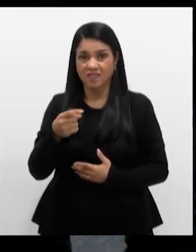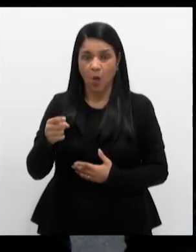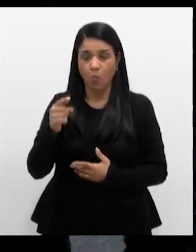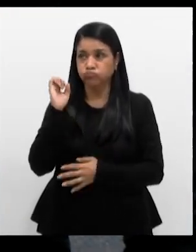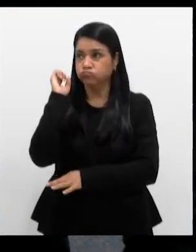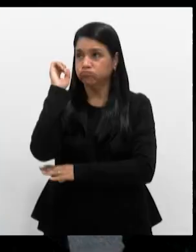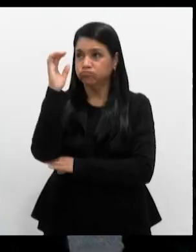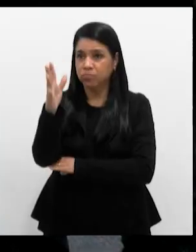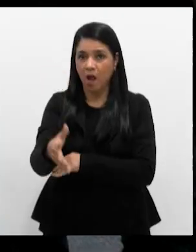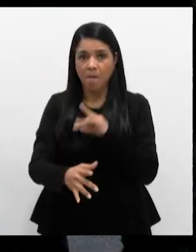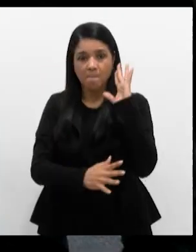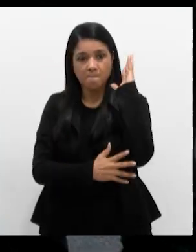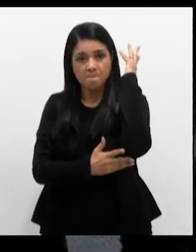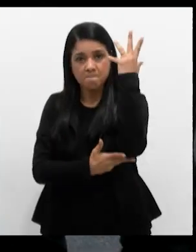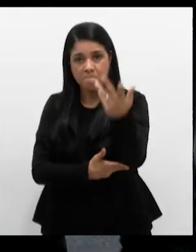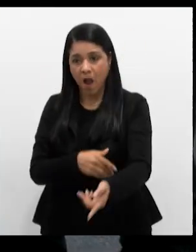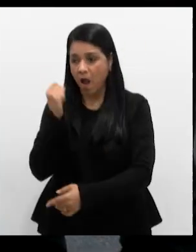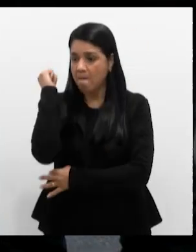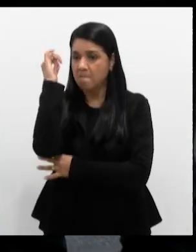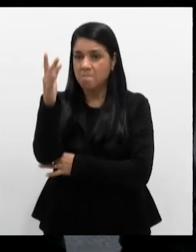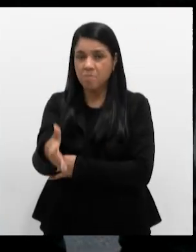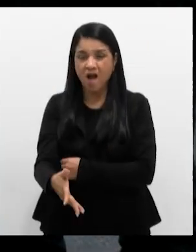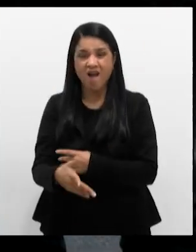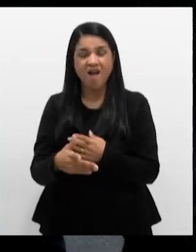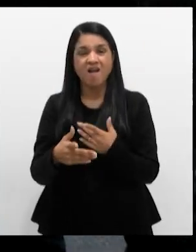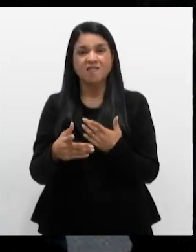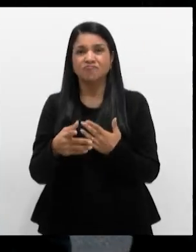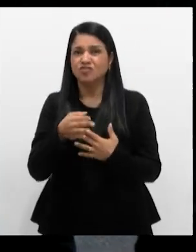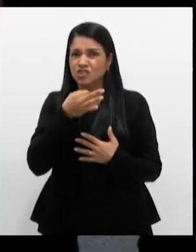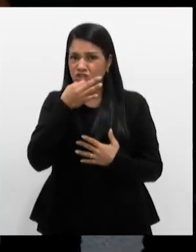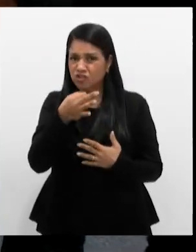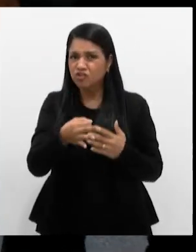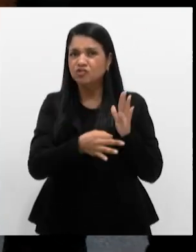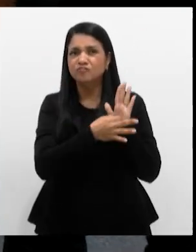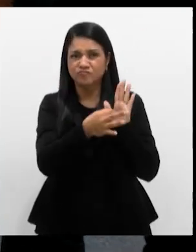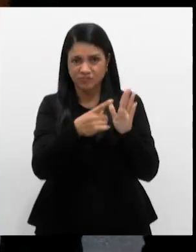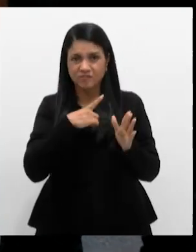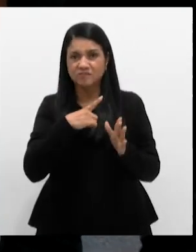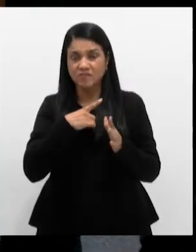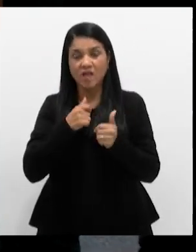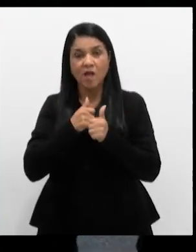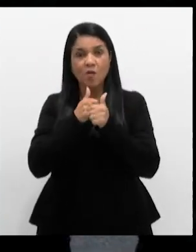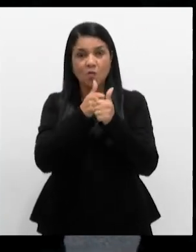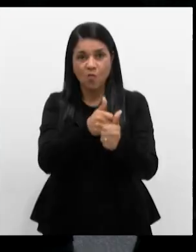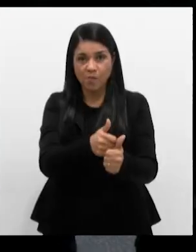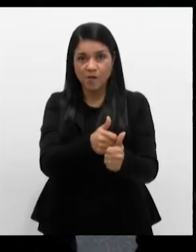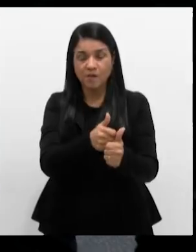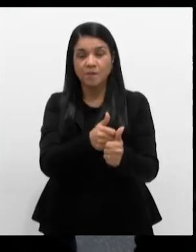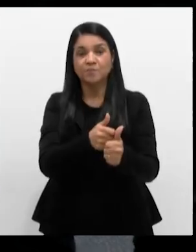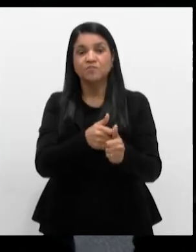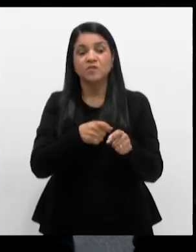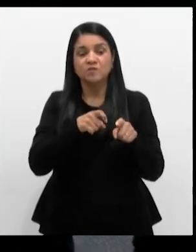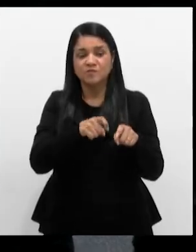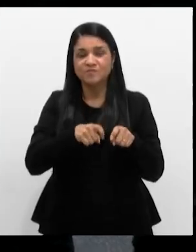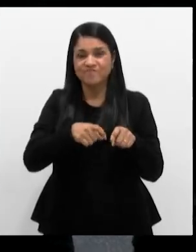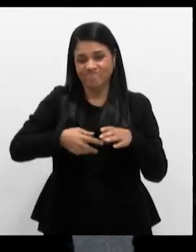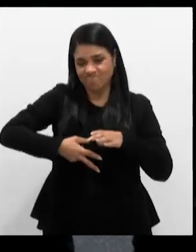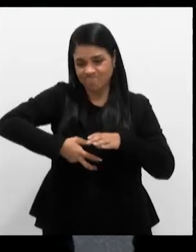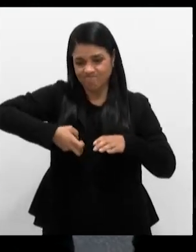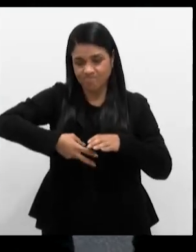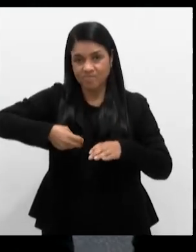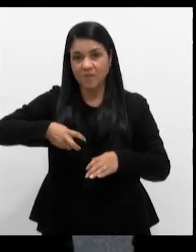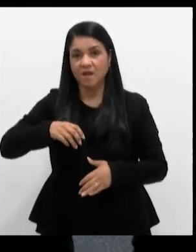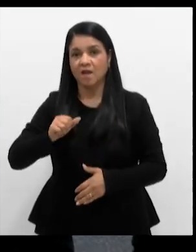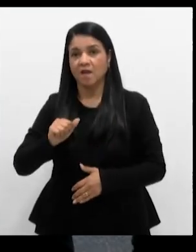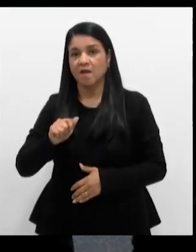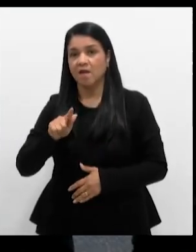que tem um licenciamento totalmente criticado. A gente acompanha ainda a assanha dos garimpeiros, das mineradoras e